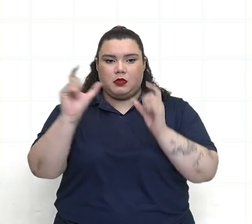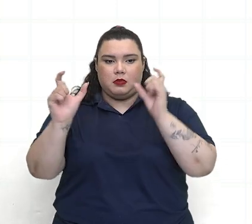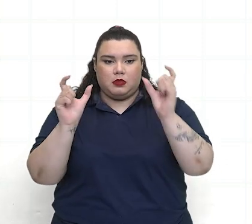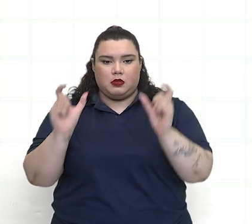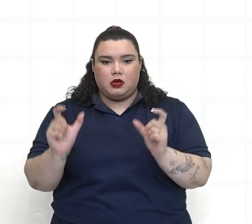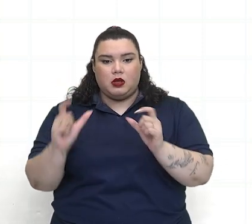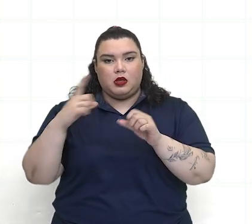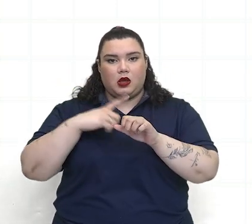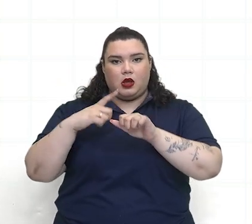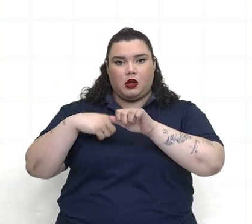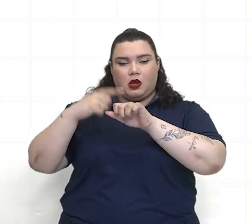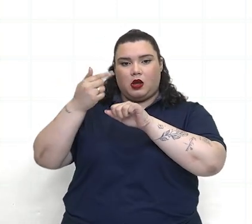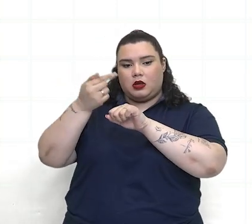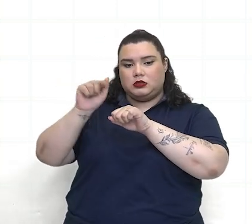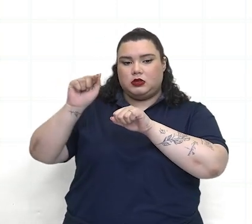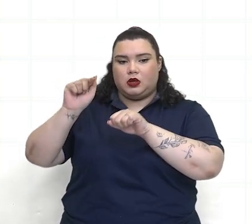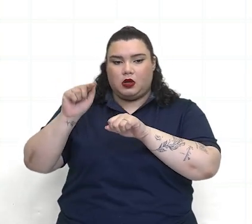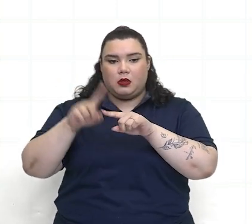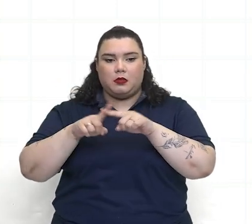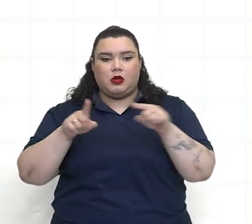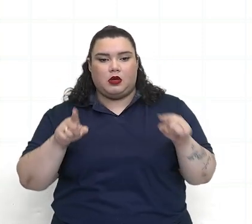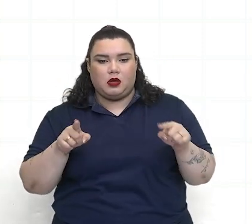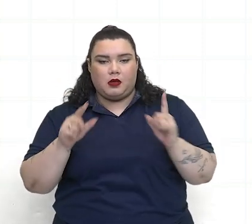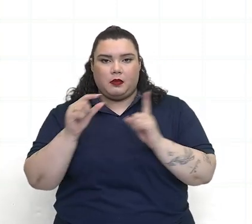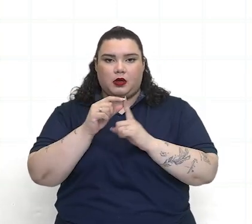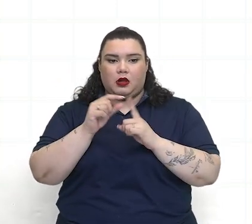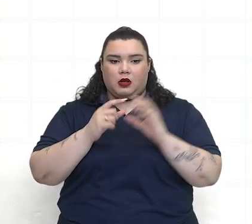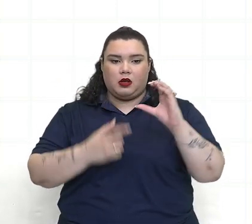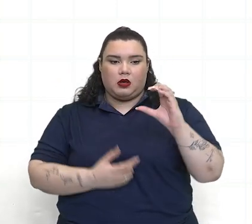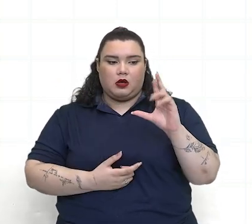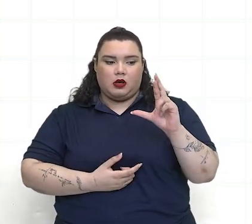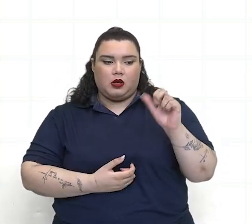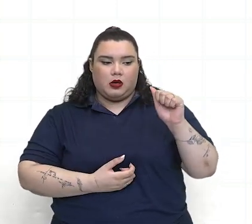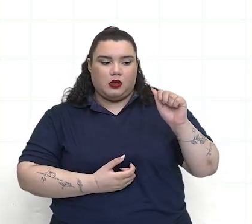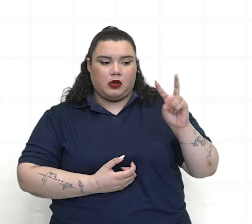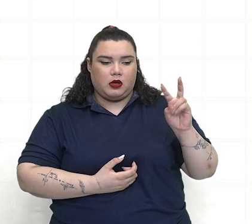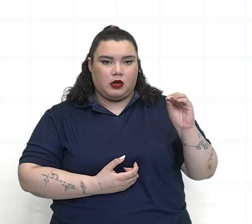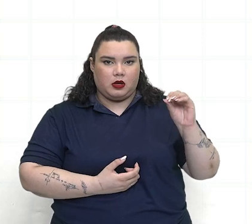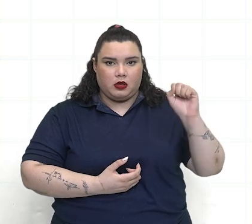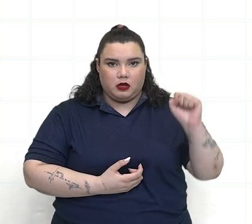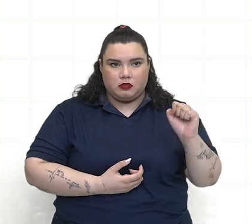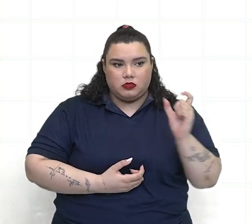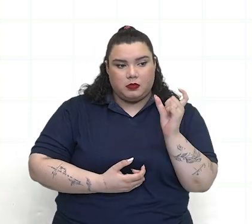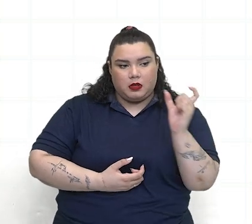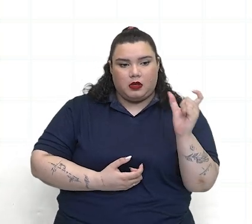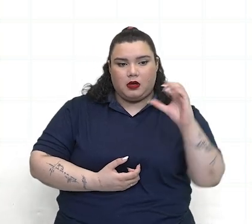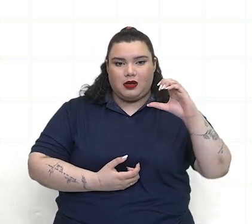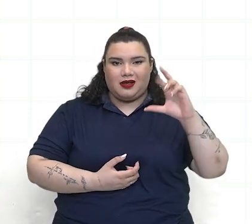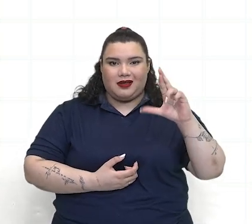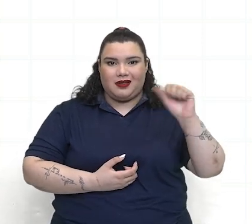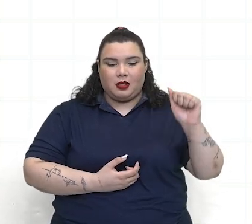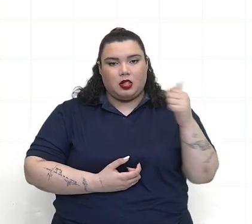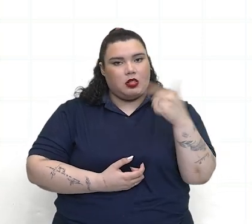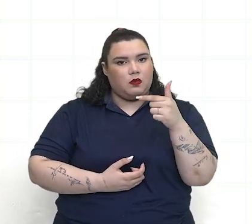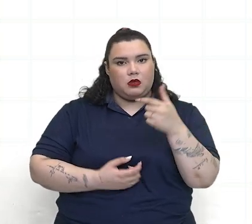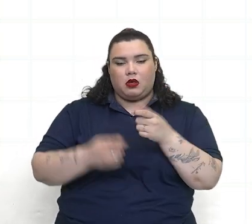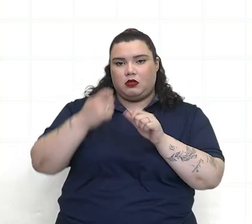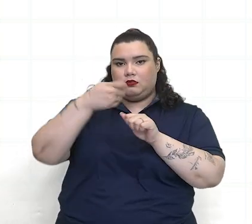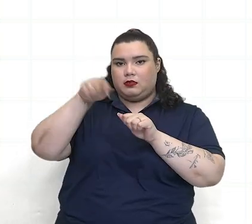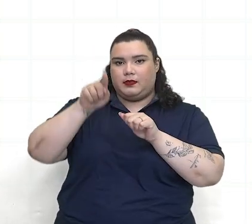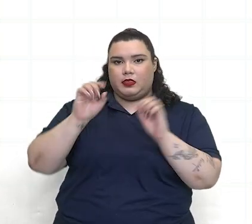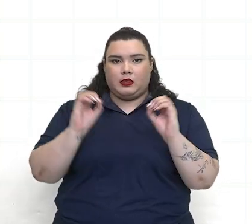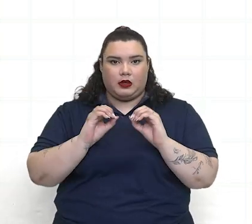aqui estão acentuadas, com exceção da palavra cravos, que está destacada, mas não está acentuada. E a gente vai